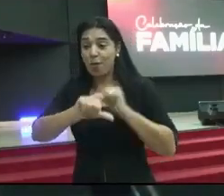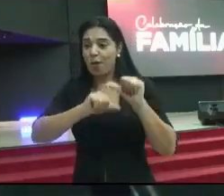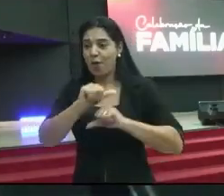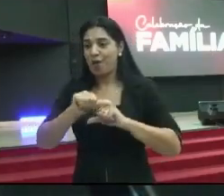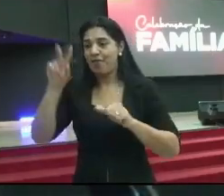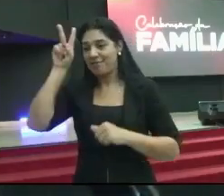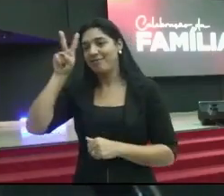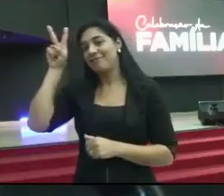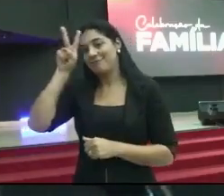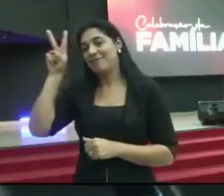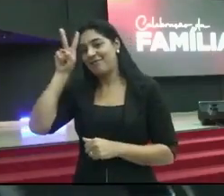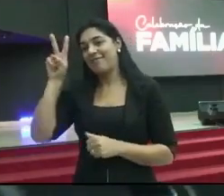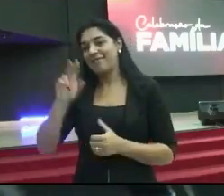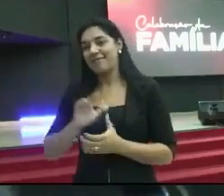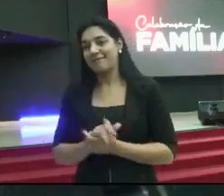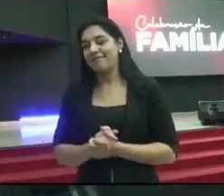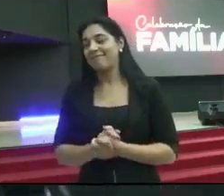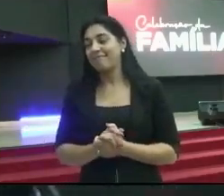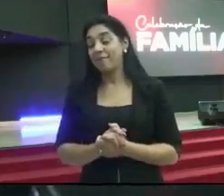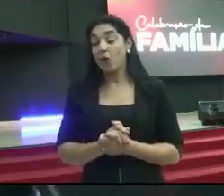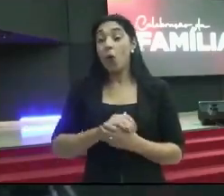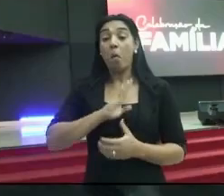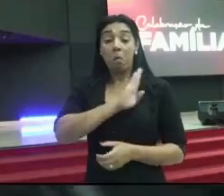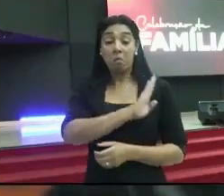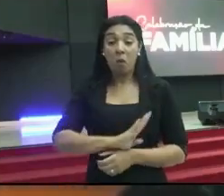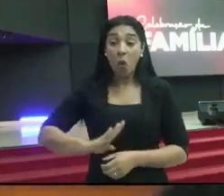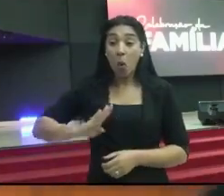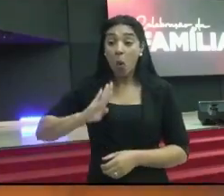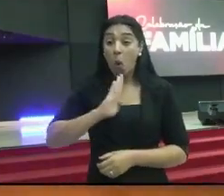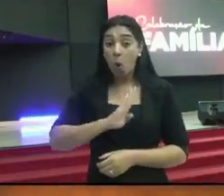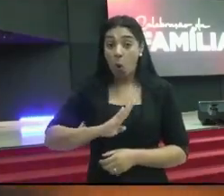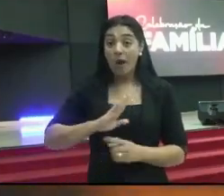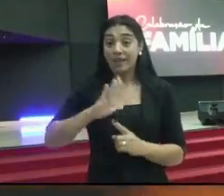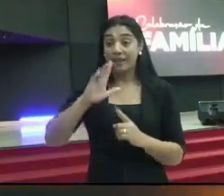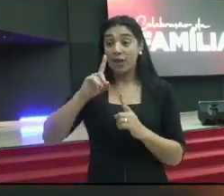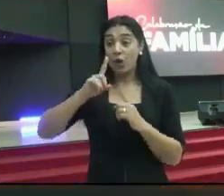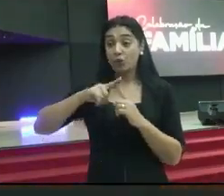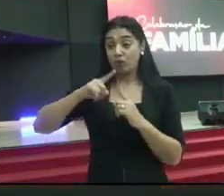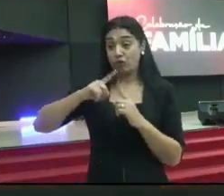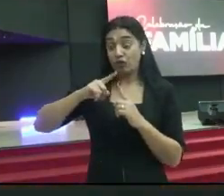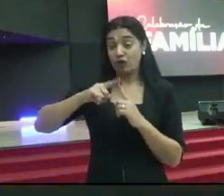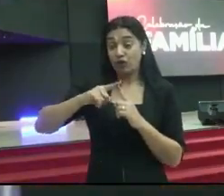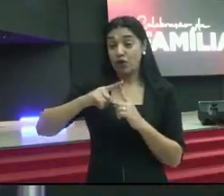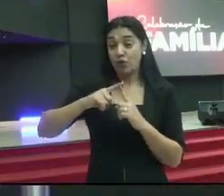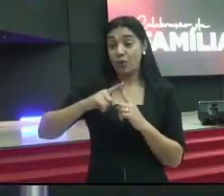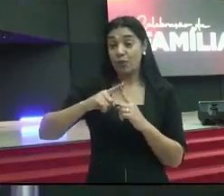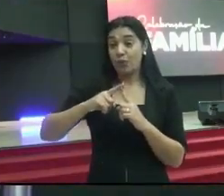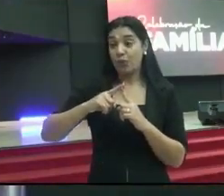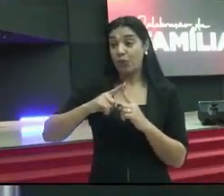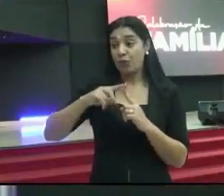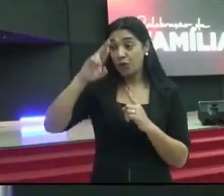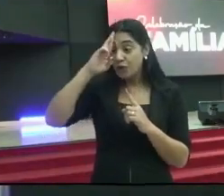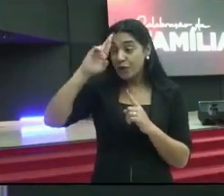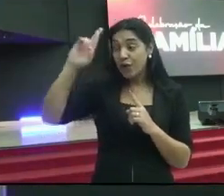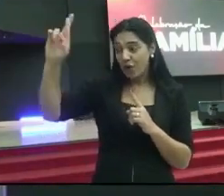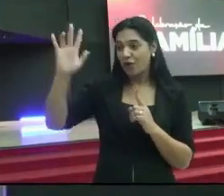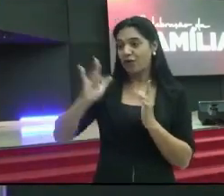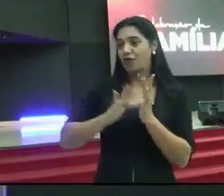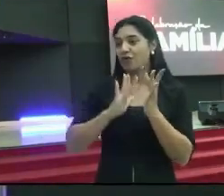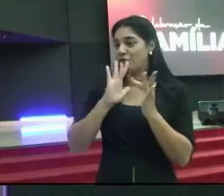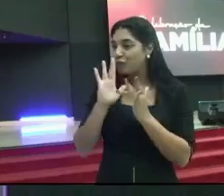Ruth. E Boaz é um tipo na Bíblia do Senhor